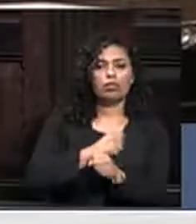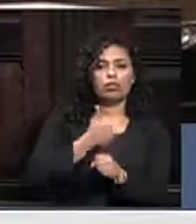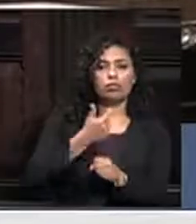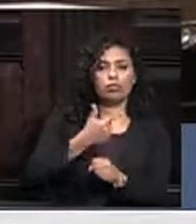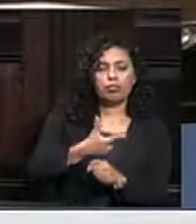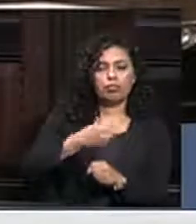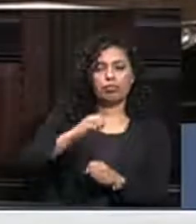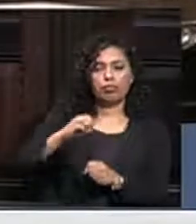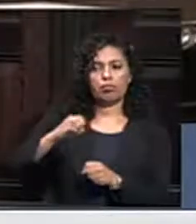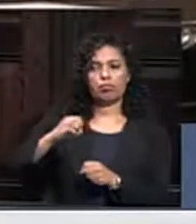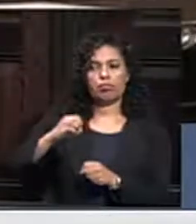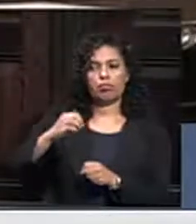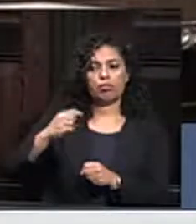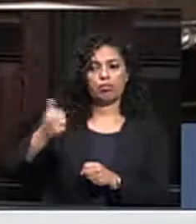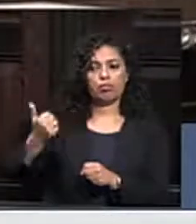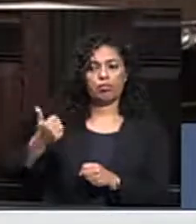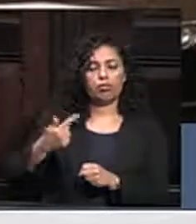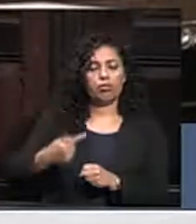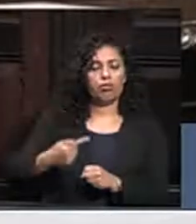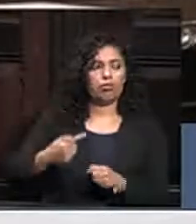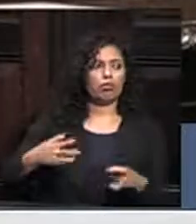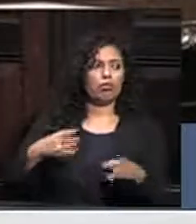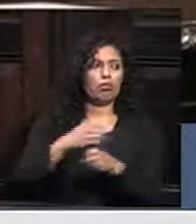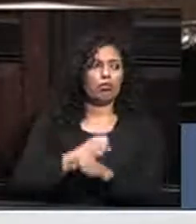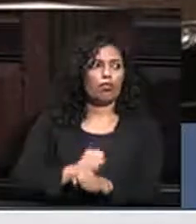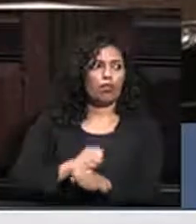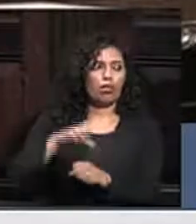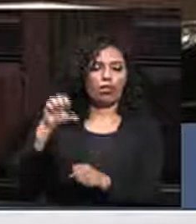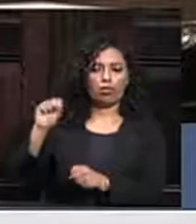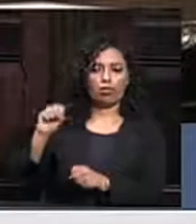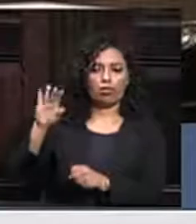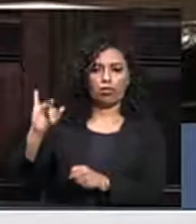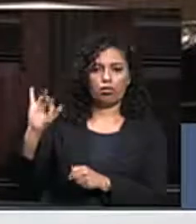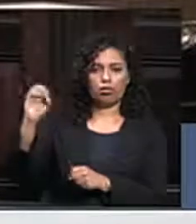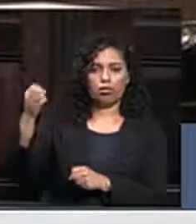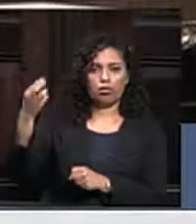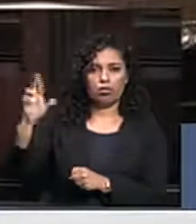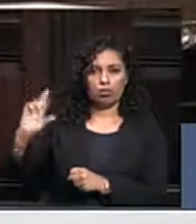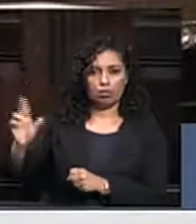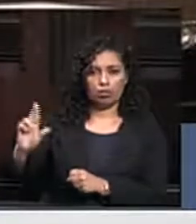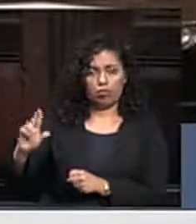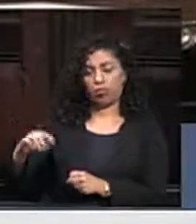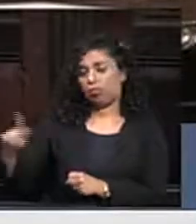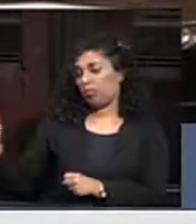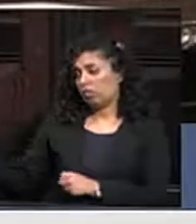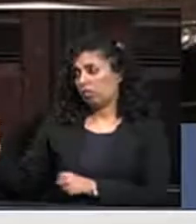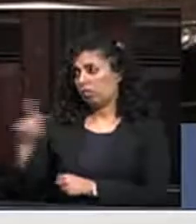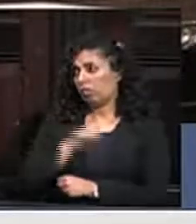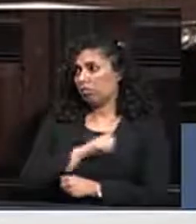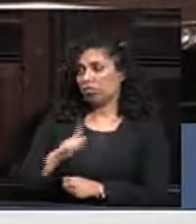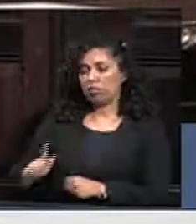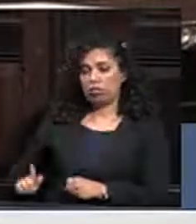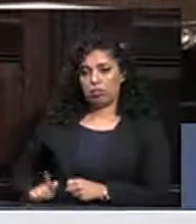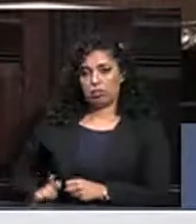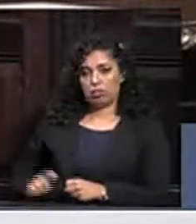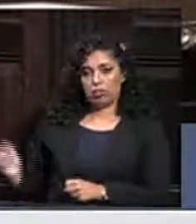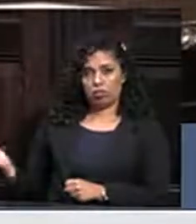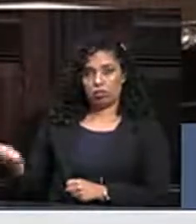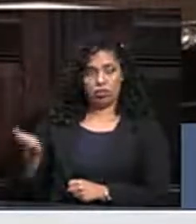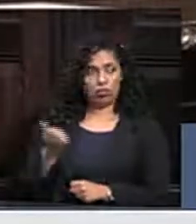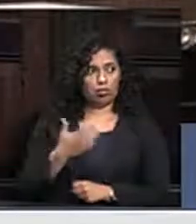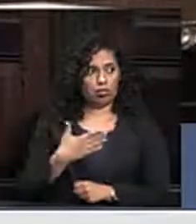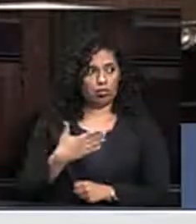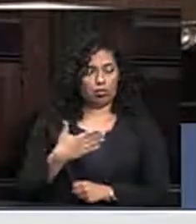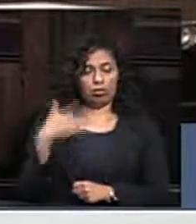8 bilhões. Portanto, podemos dizer ao novo governador, que ainda comemora a